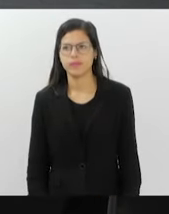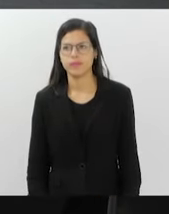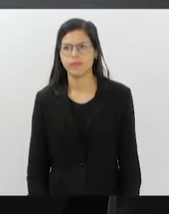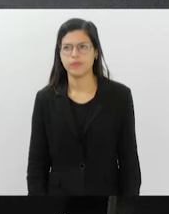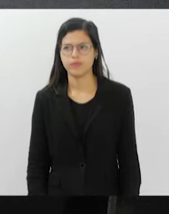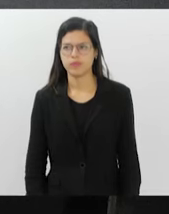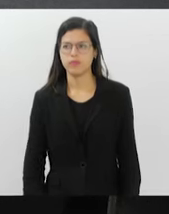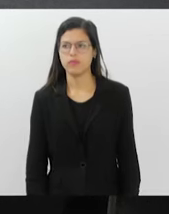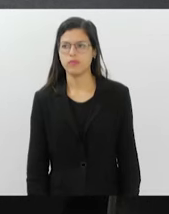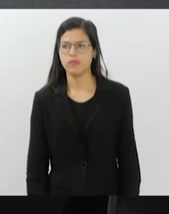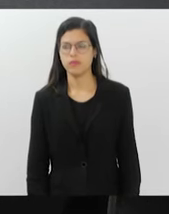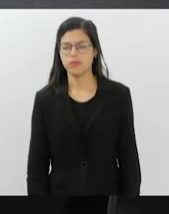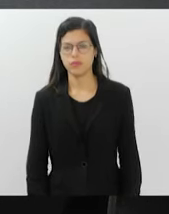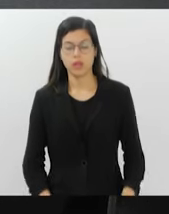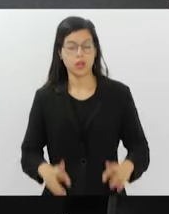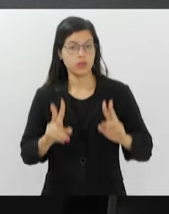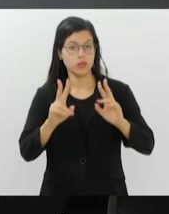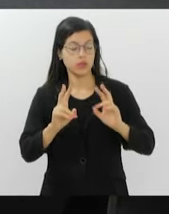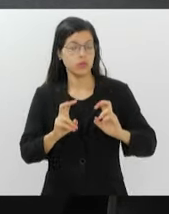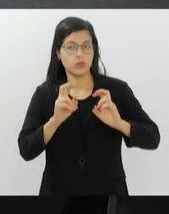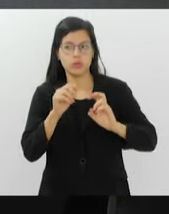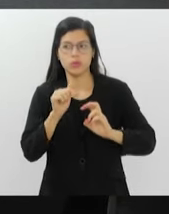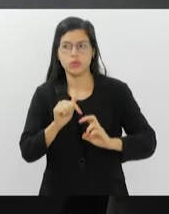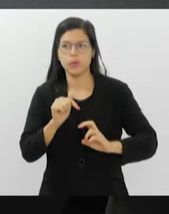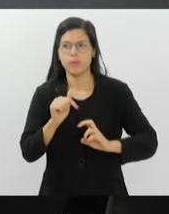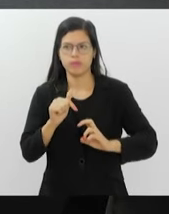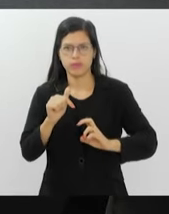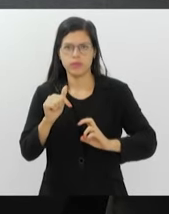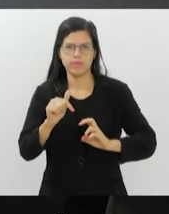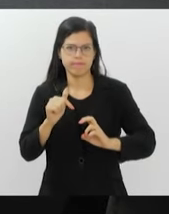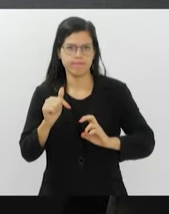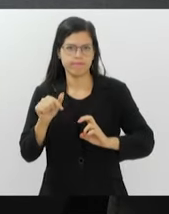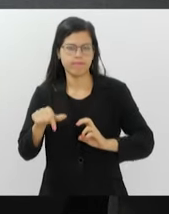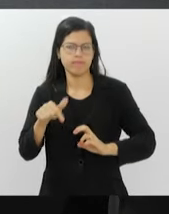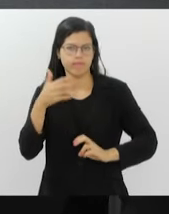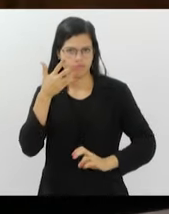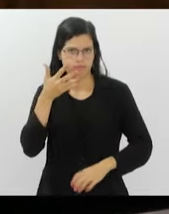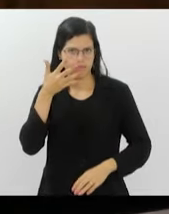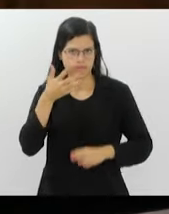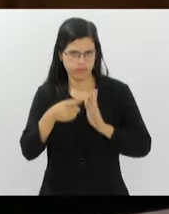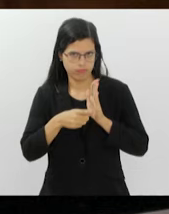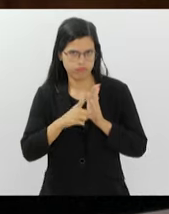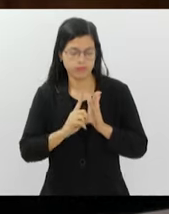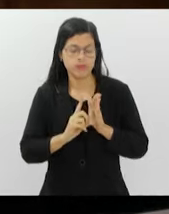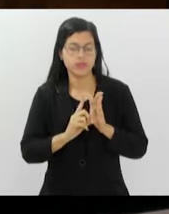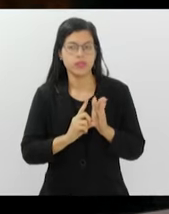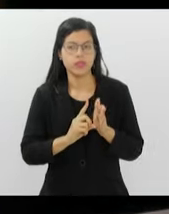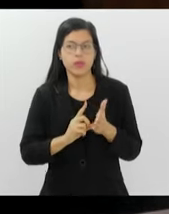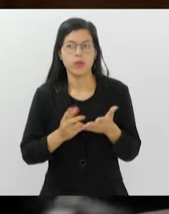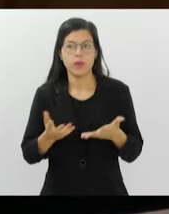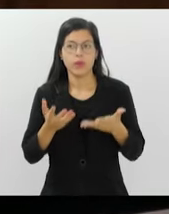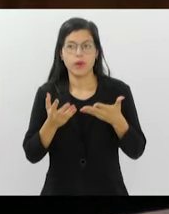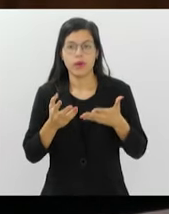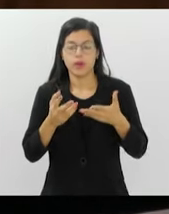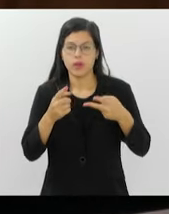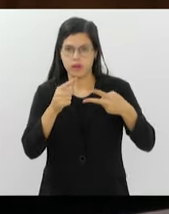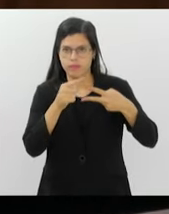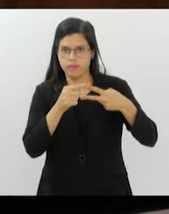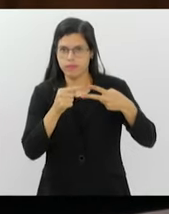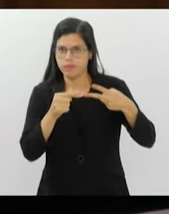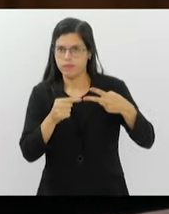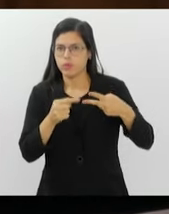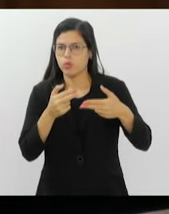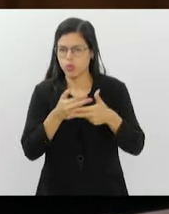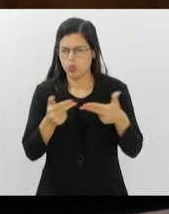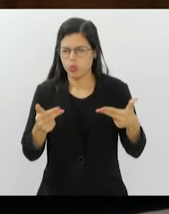ainda em relação à fala da deputada Marta Rocha eu queria aqui fazer duas observações